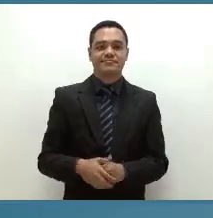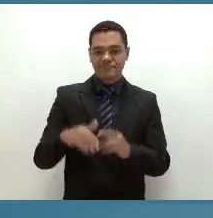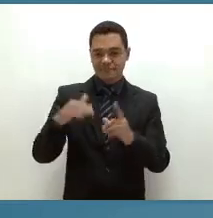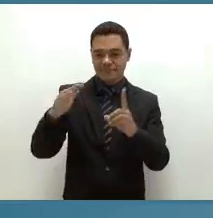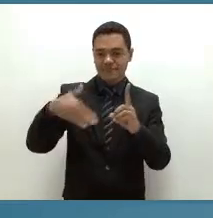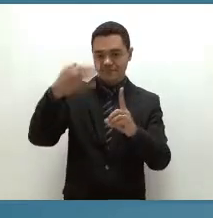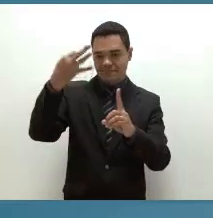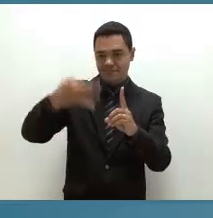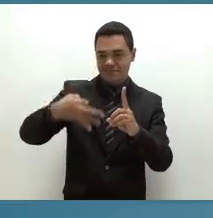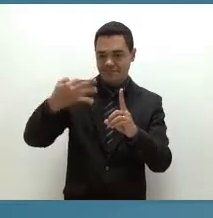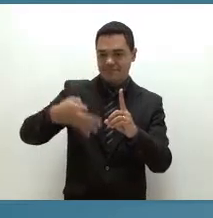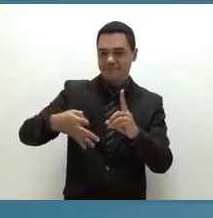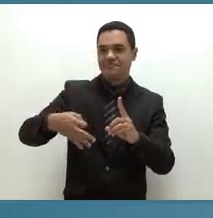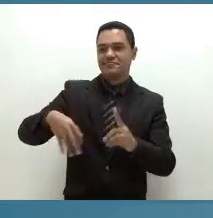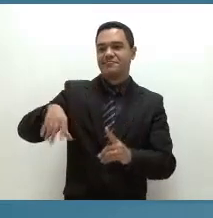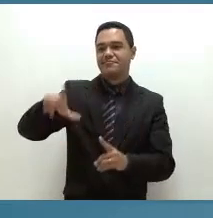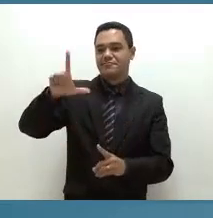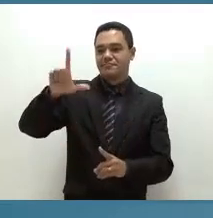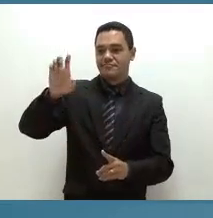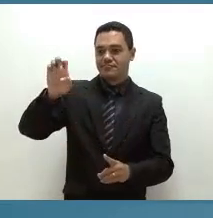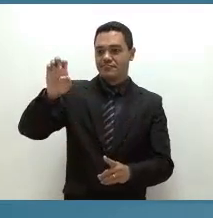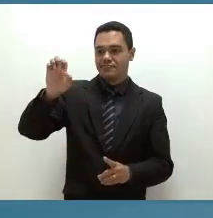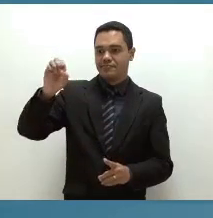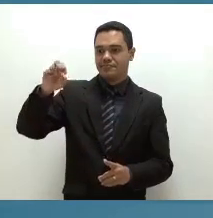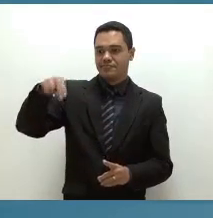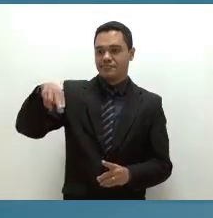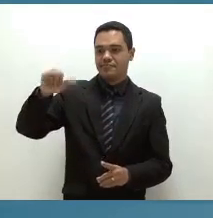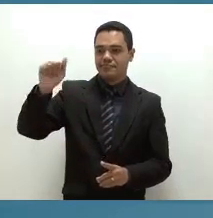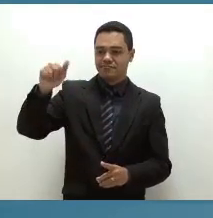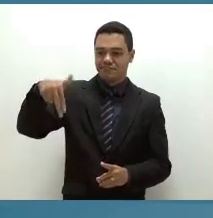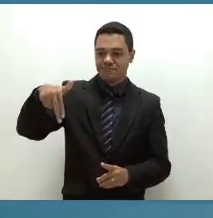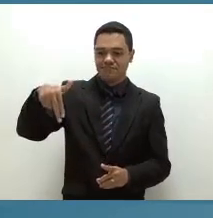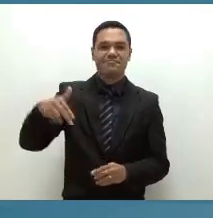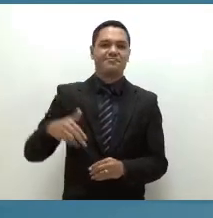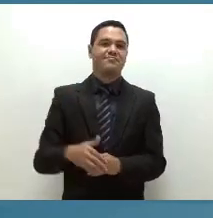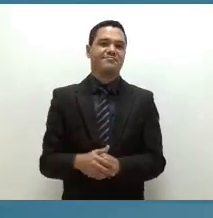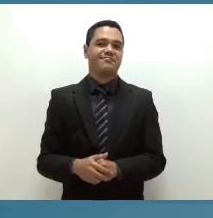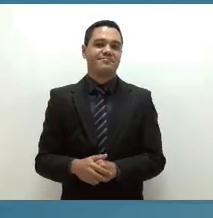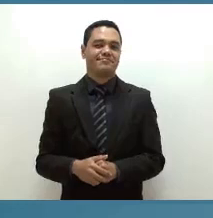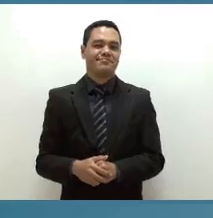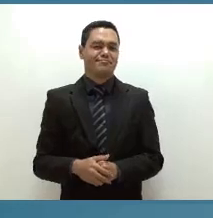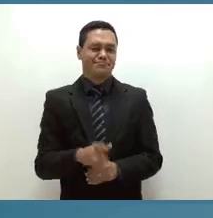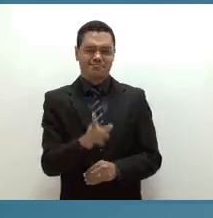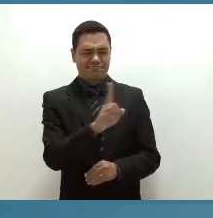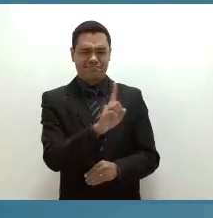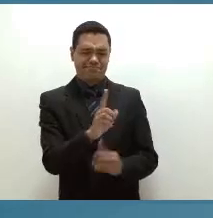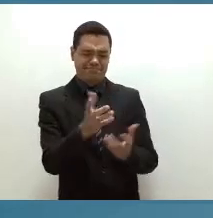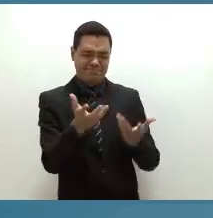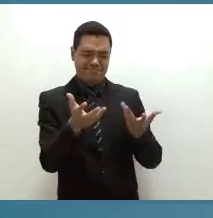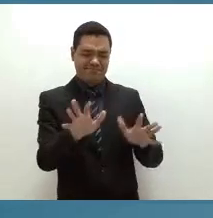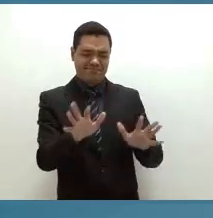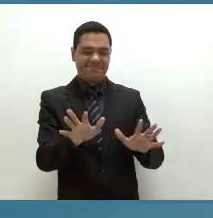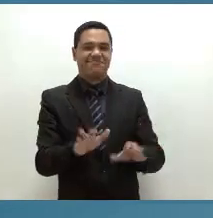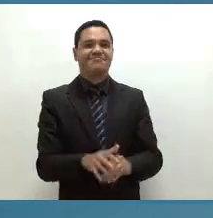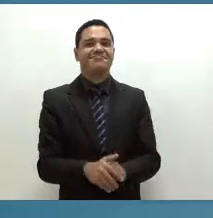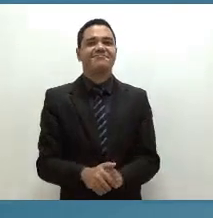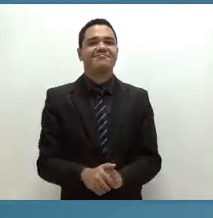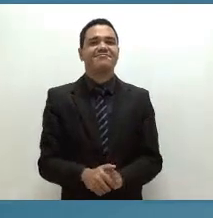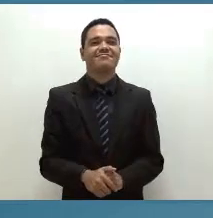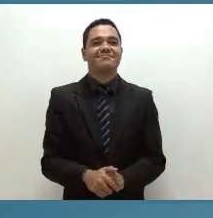Leonan Gondim da Cruz Júnior. Não, senhor presidente. Desembargador Ronaldo Marques